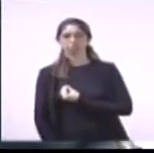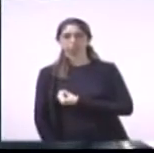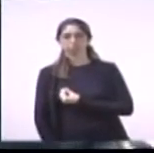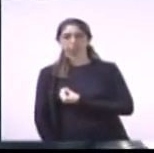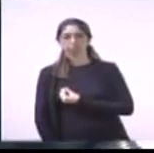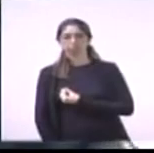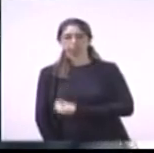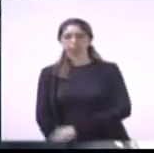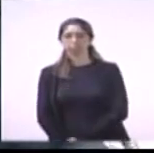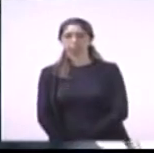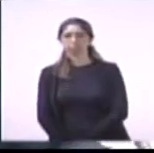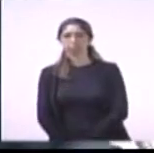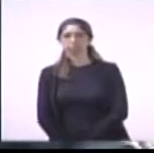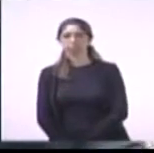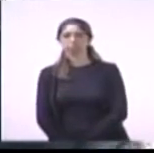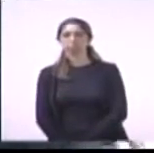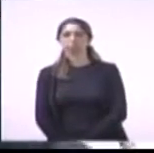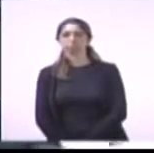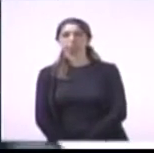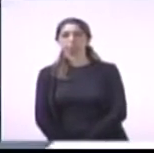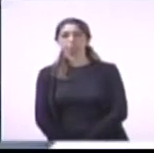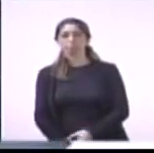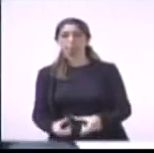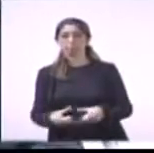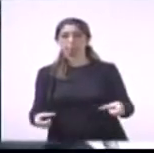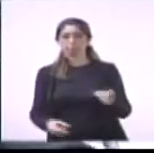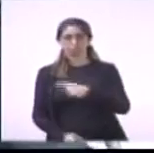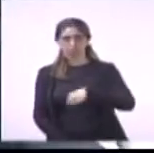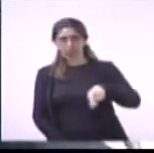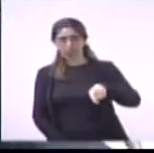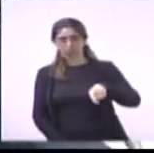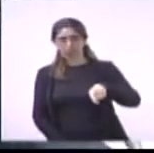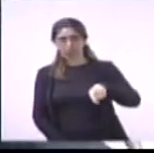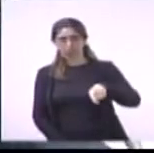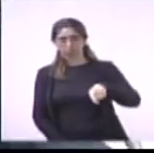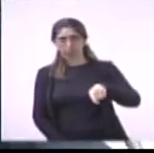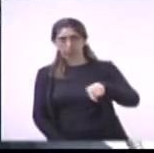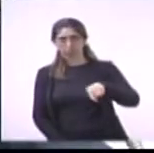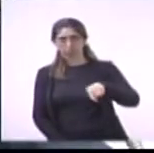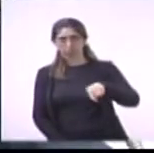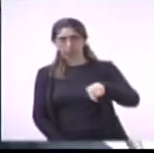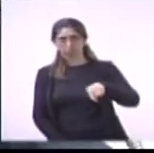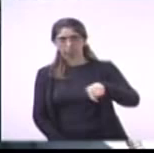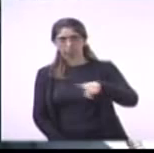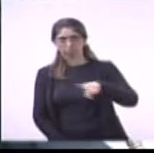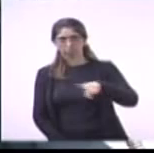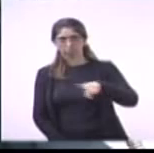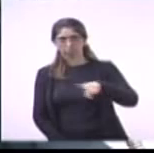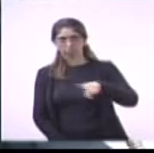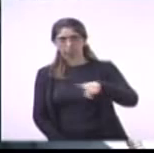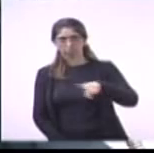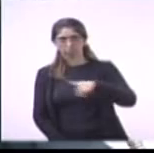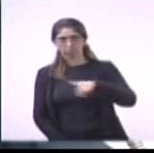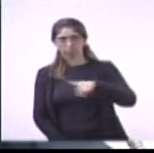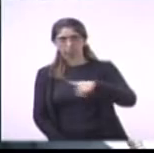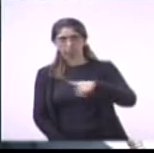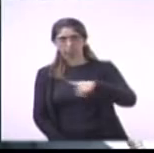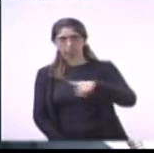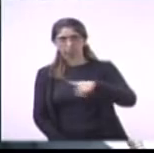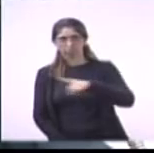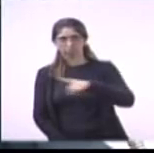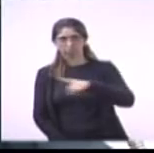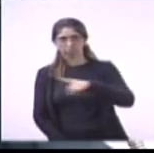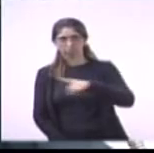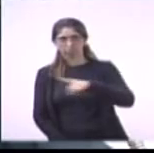muitos que estavam naquela última segunda-feira aqui, hoje não estão, mas acredito que estejam pela internet nos